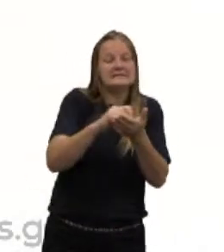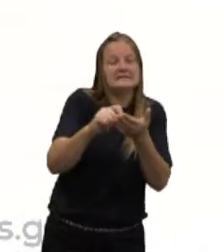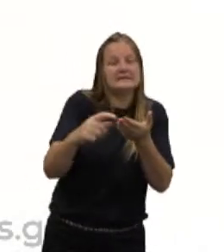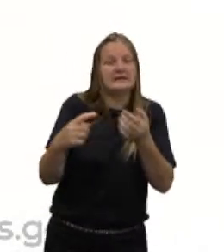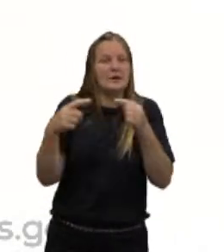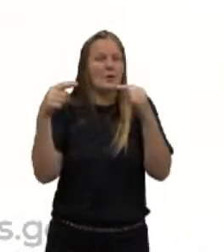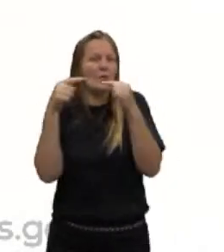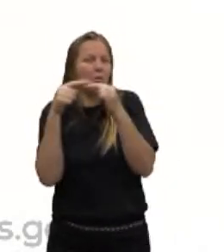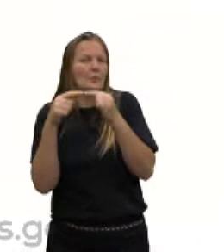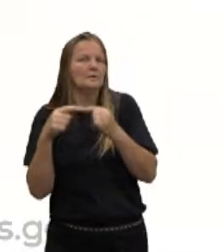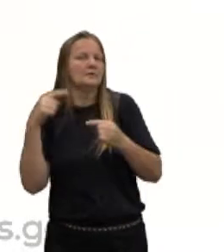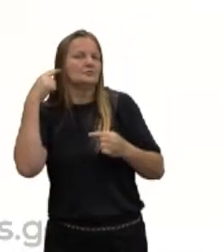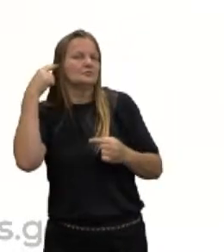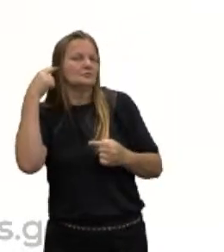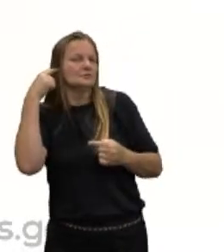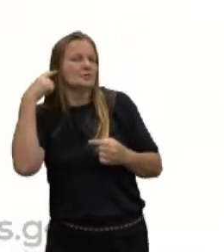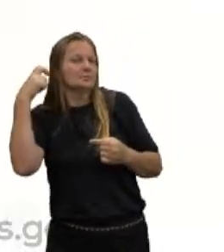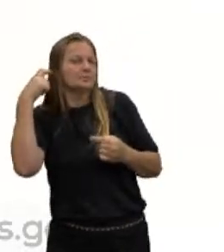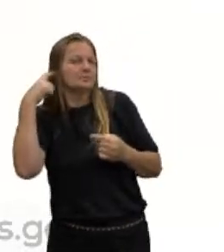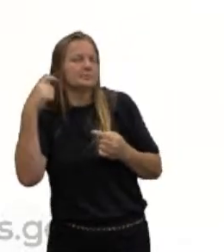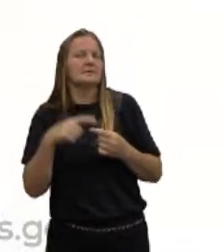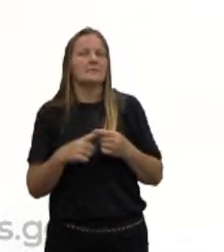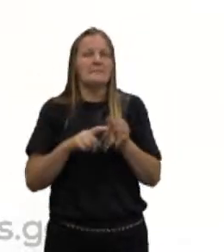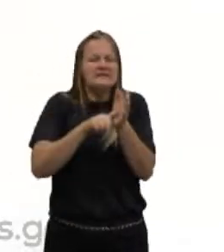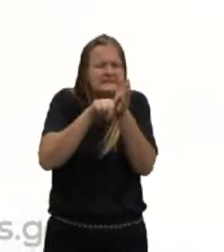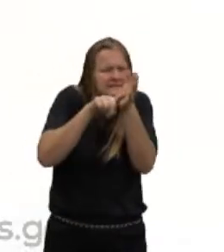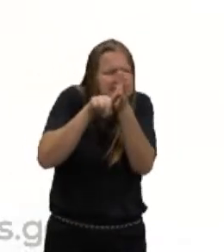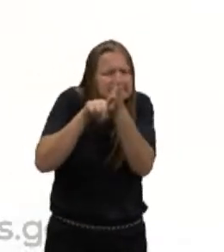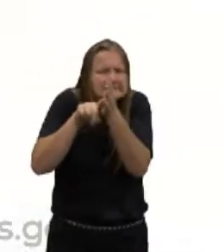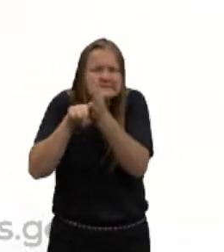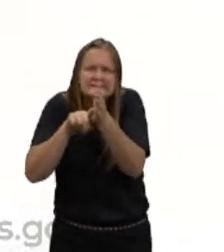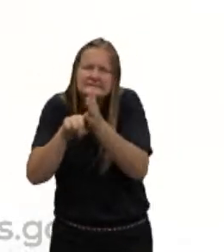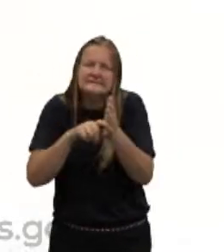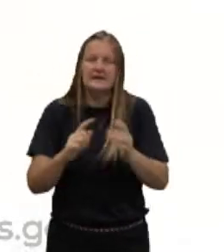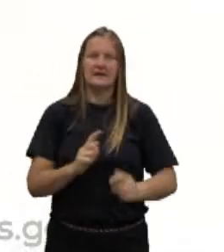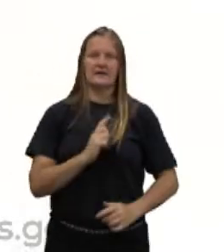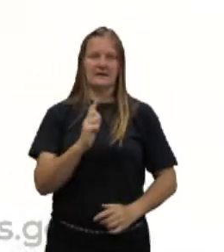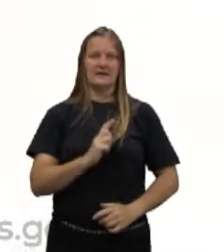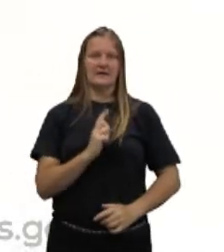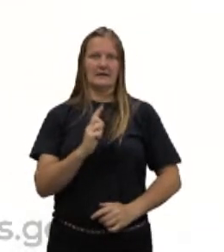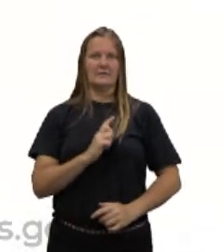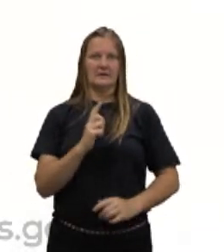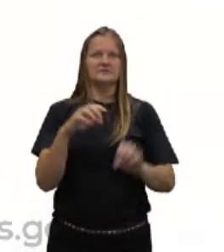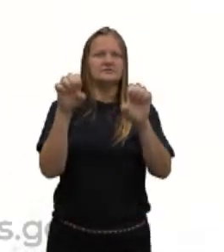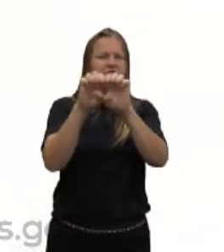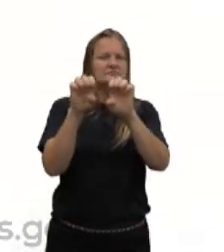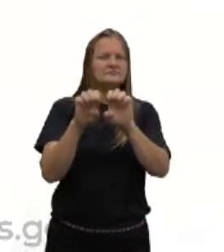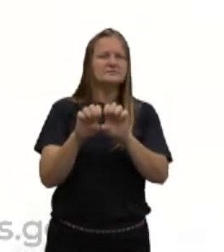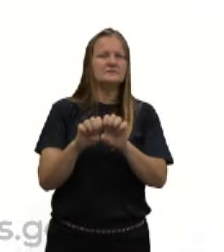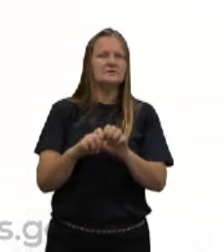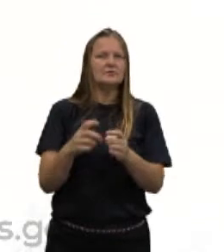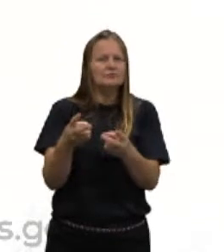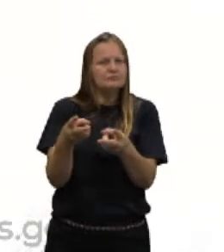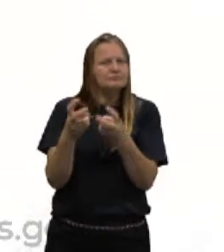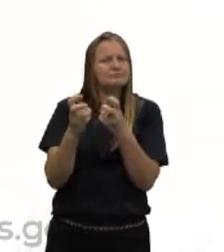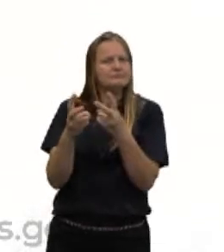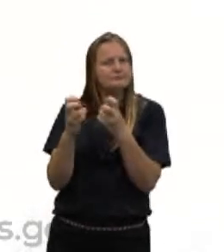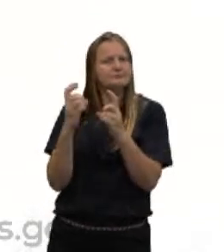que, se eu for analisar a parte de gramática, a parte de estrutura, o que, que eu vou ter